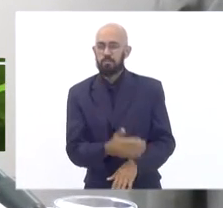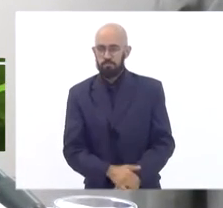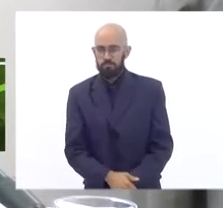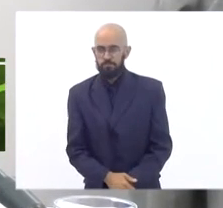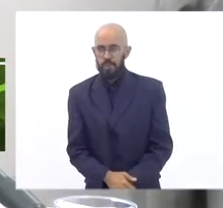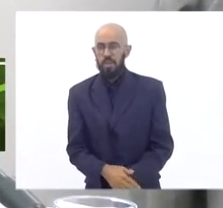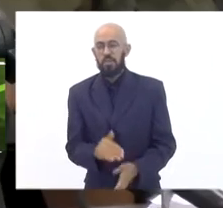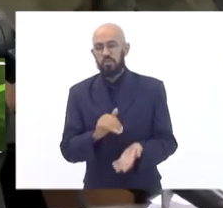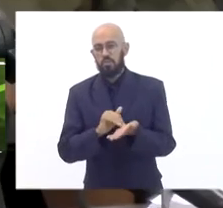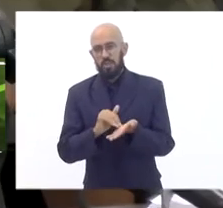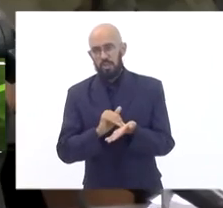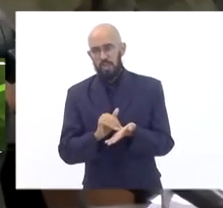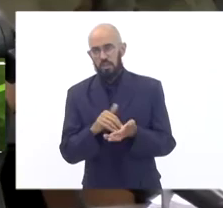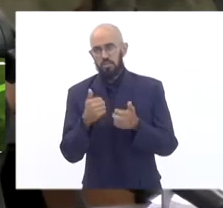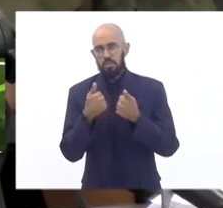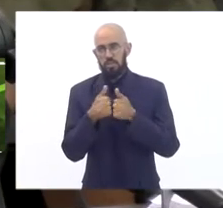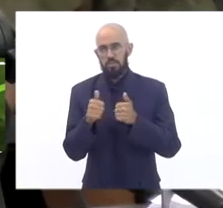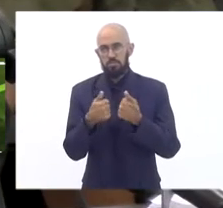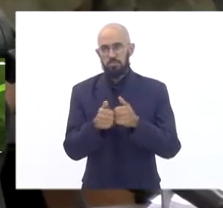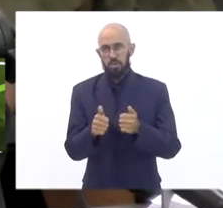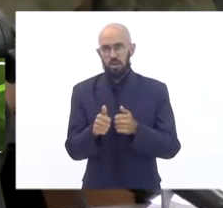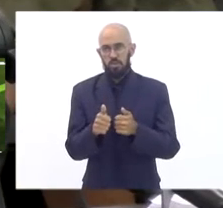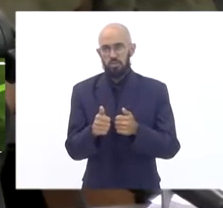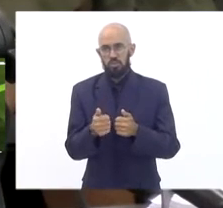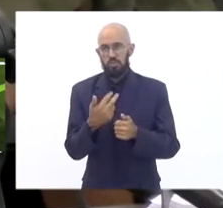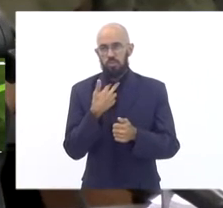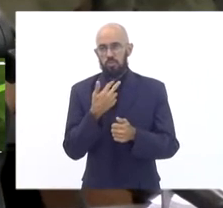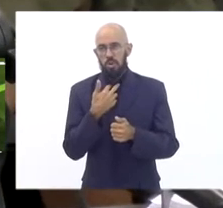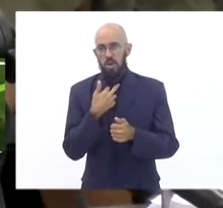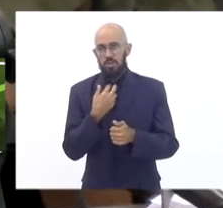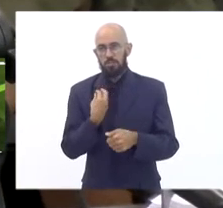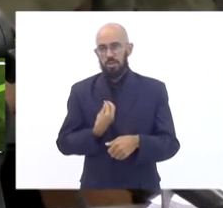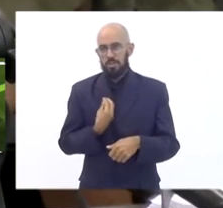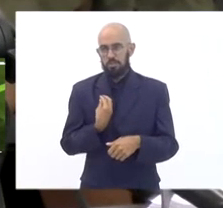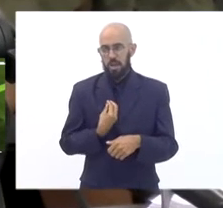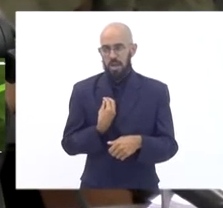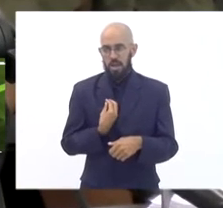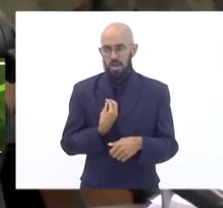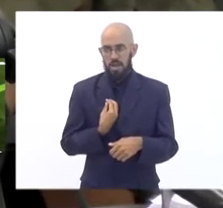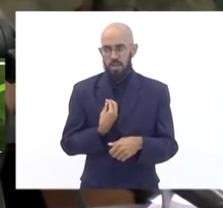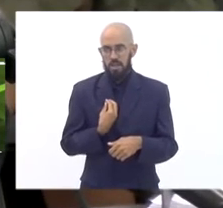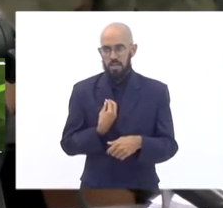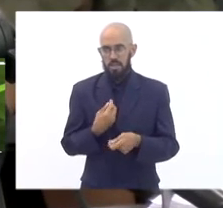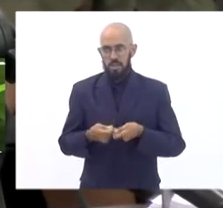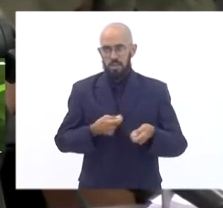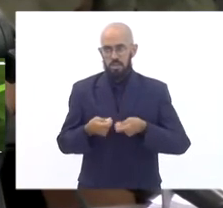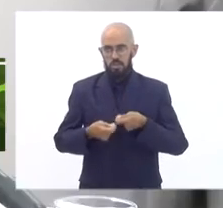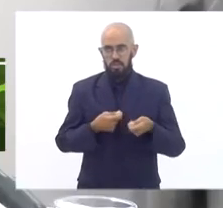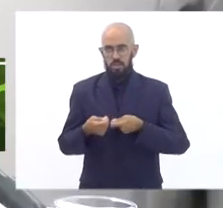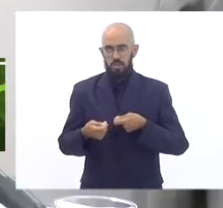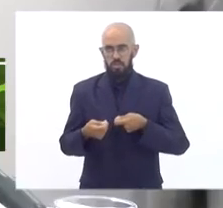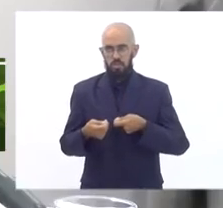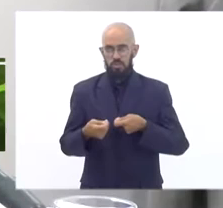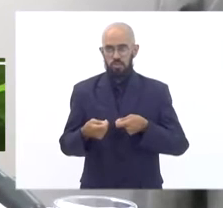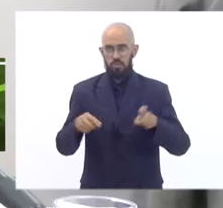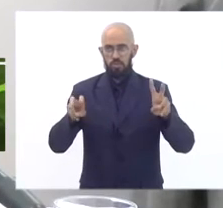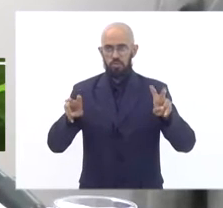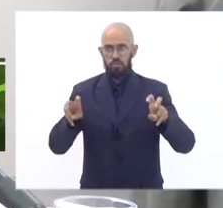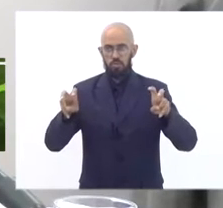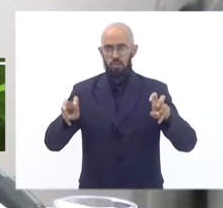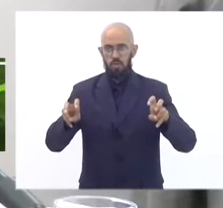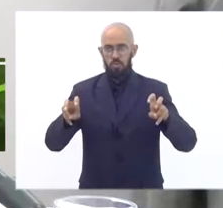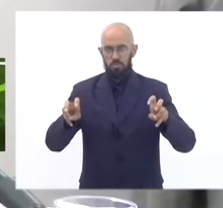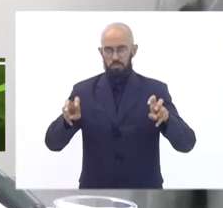o secretário de Transportes, de Estado de Transportes, não possa participar das negociações sobre uma das pautas